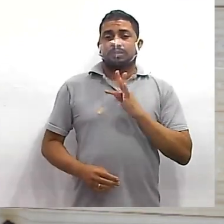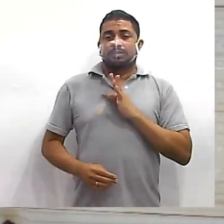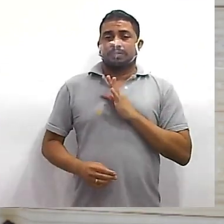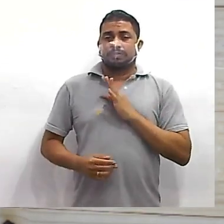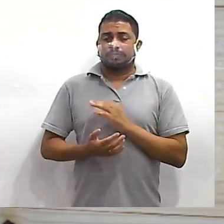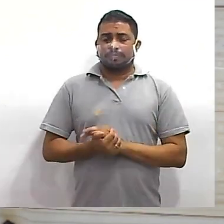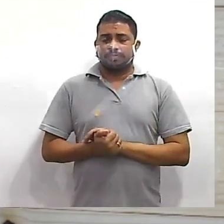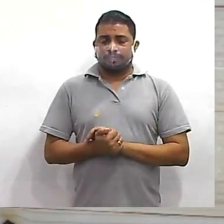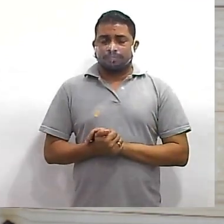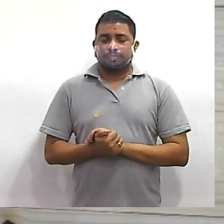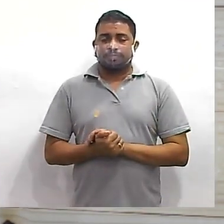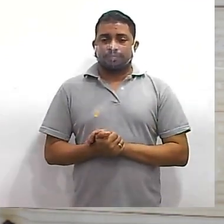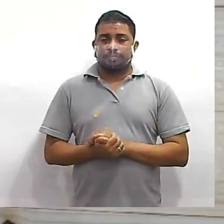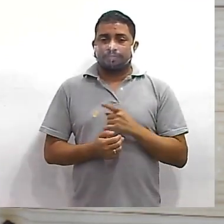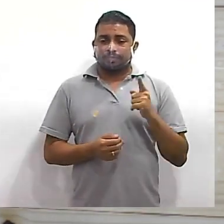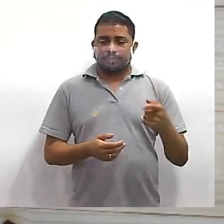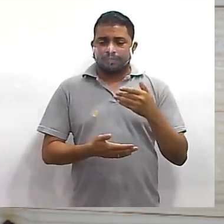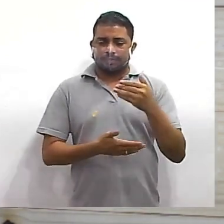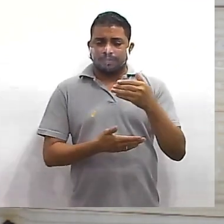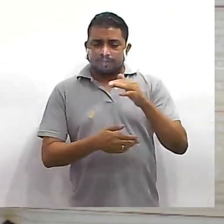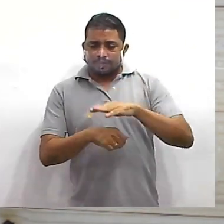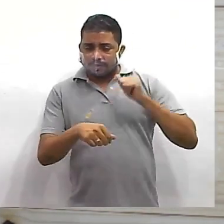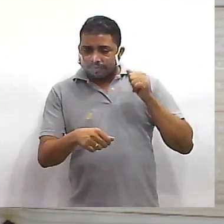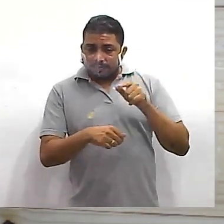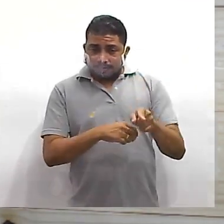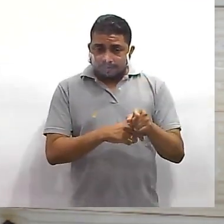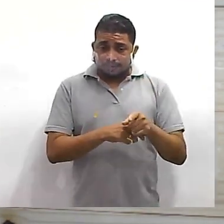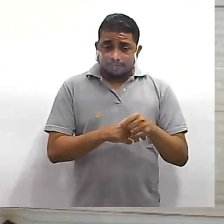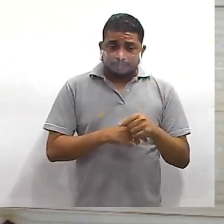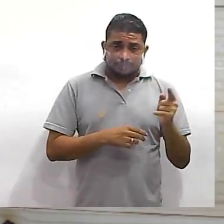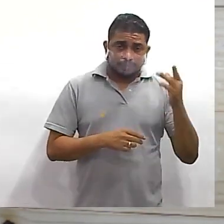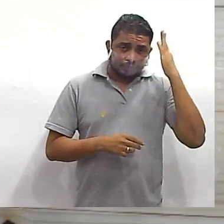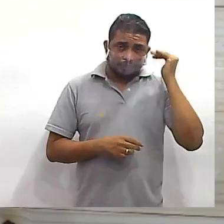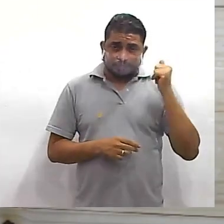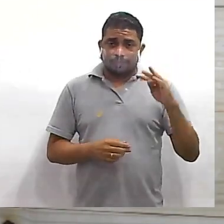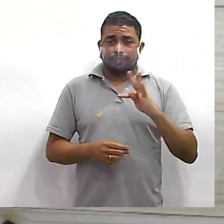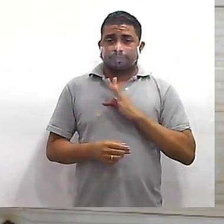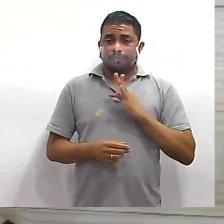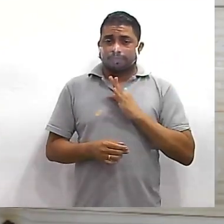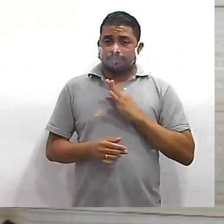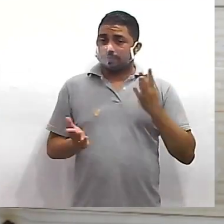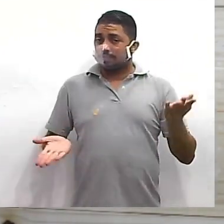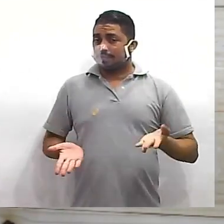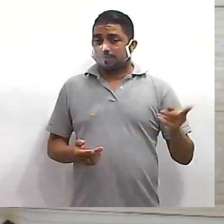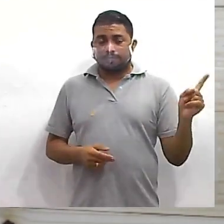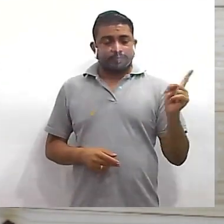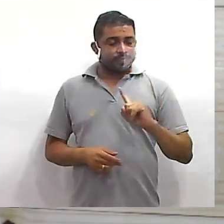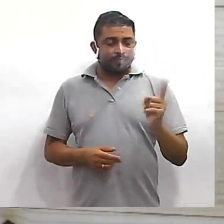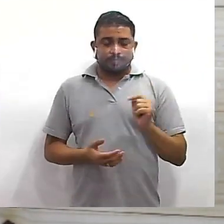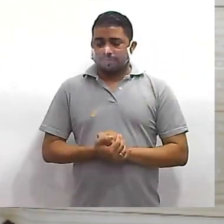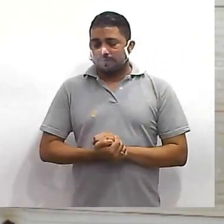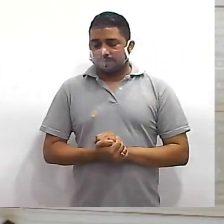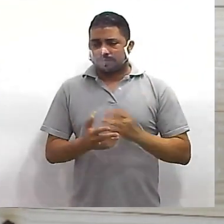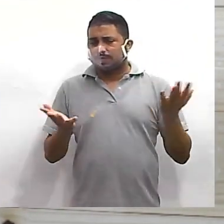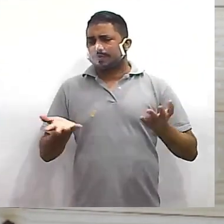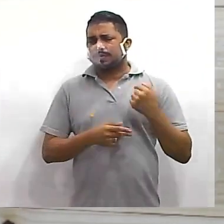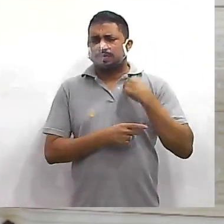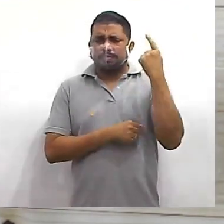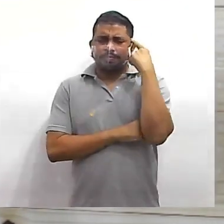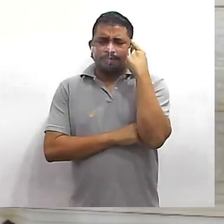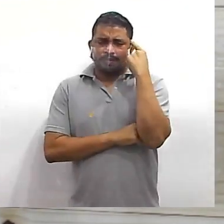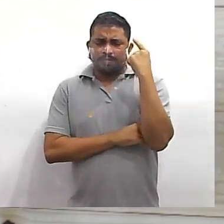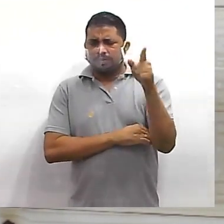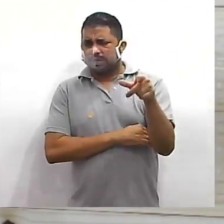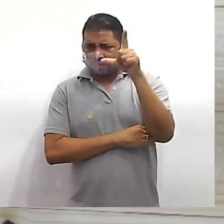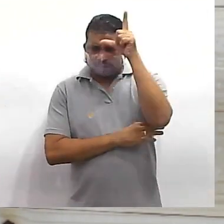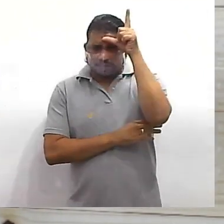Você era contratado por aquilo que você sabia tecnicamente. Hoje, não. Hoje eu penso nesse